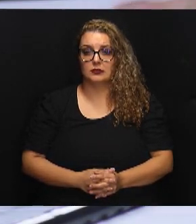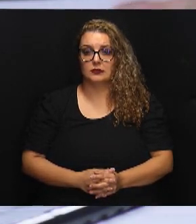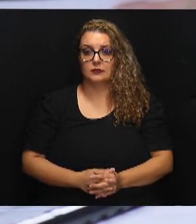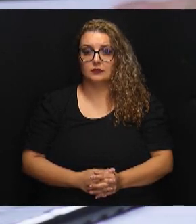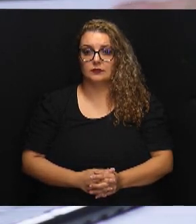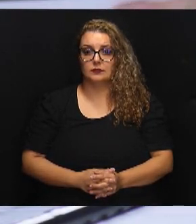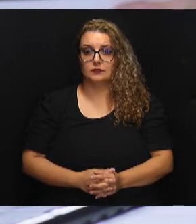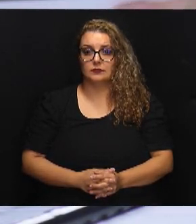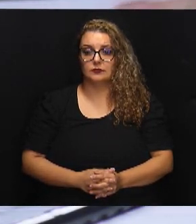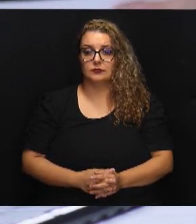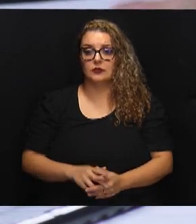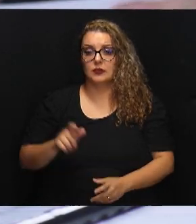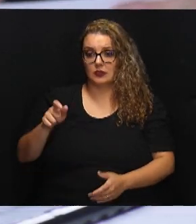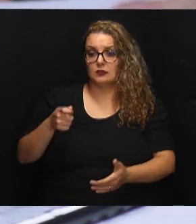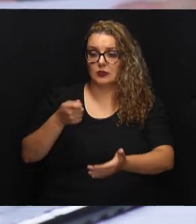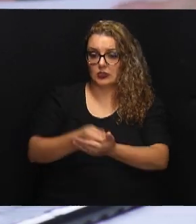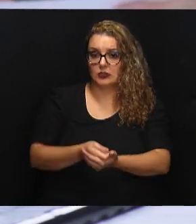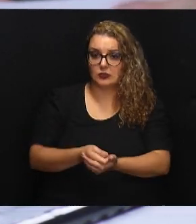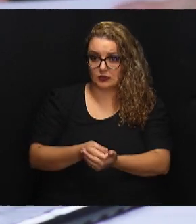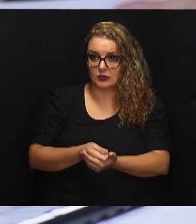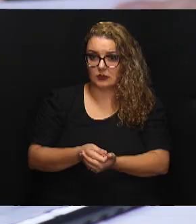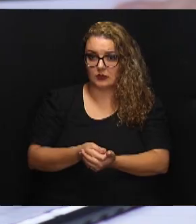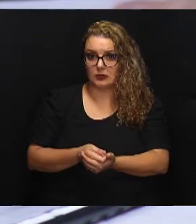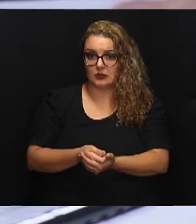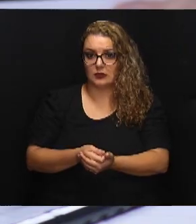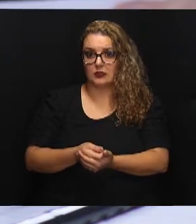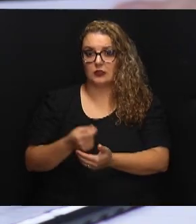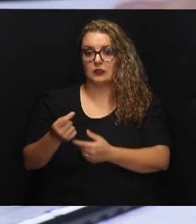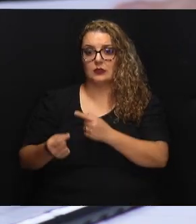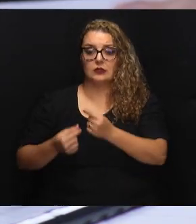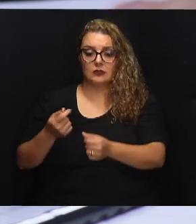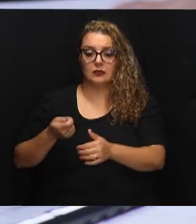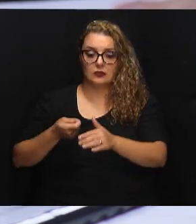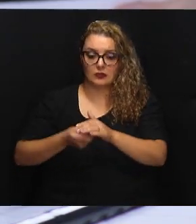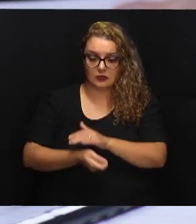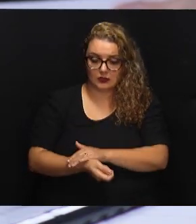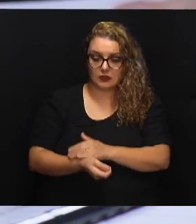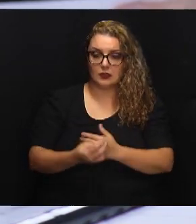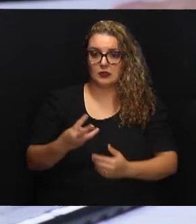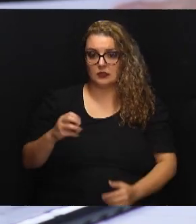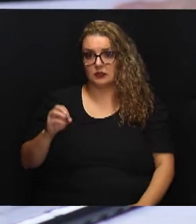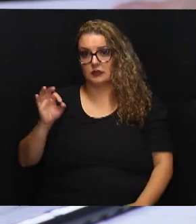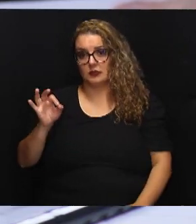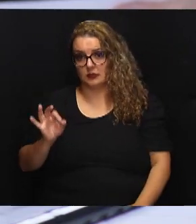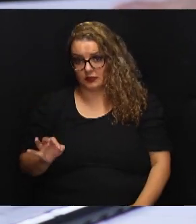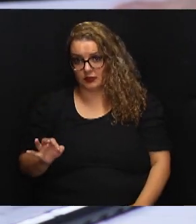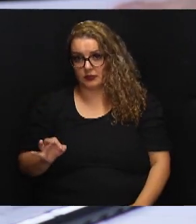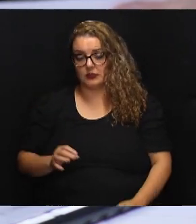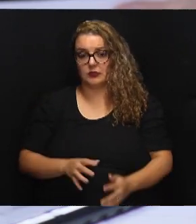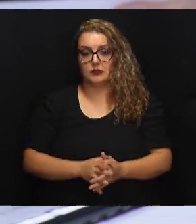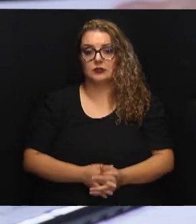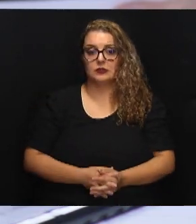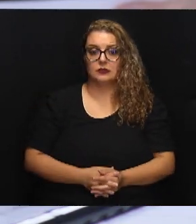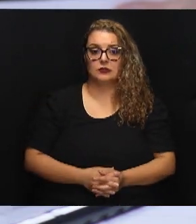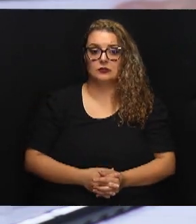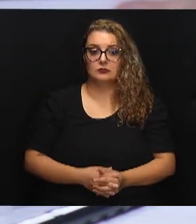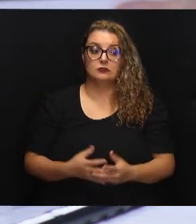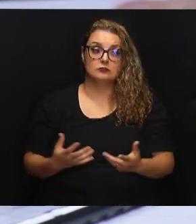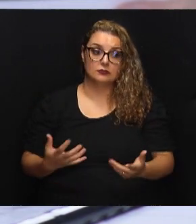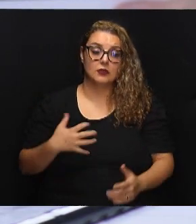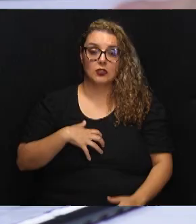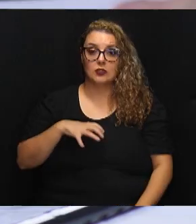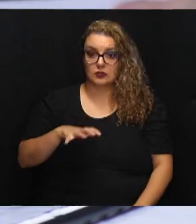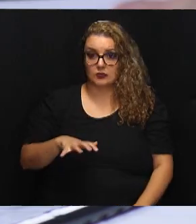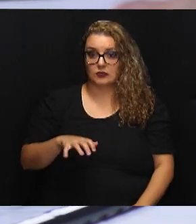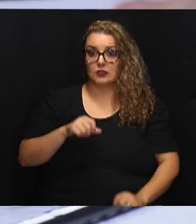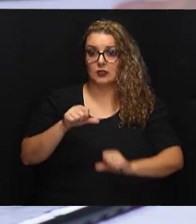a pessoa que está comprando, então ela tem que aportar, ela vai ter que ter recursos próprios para aportar 30%, né? Então, isso, de certa forma, foram as mudanças